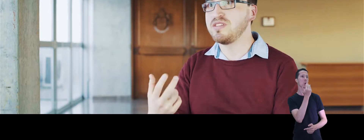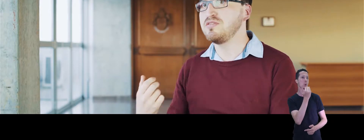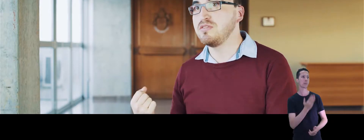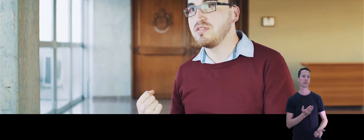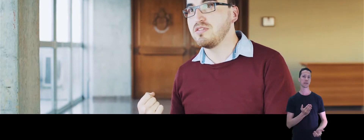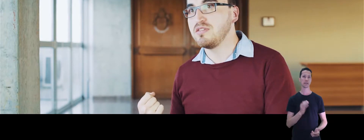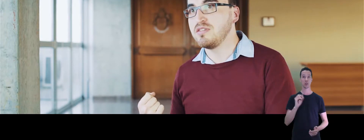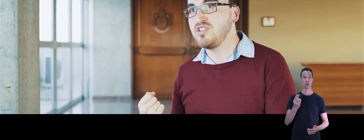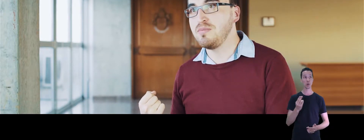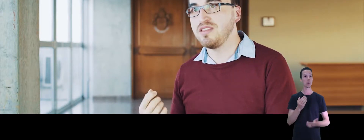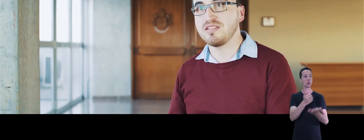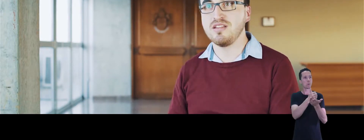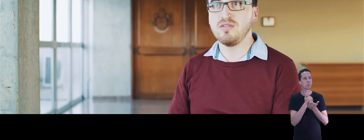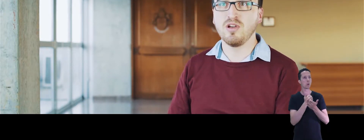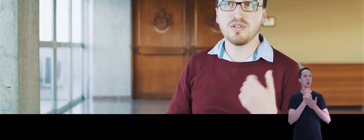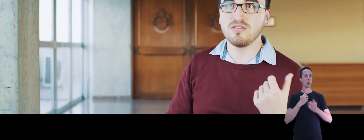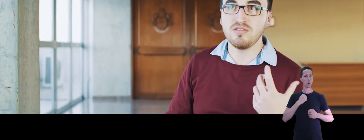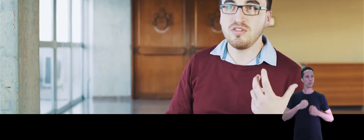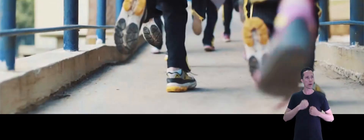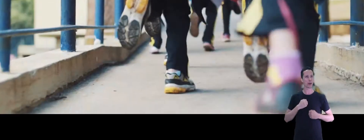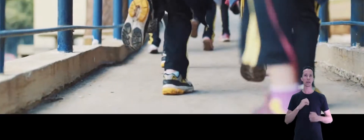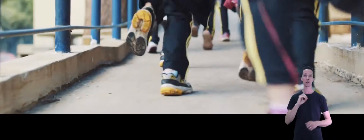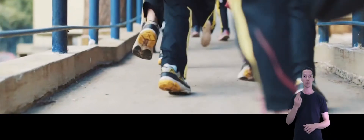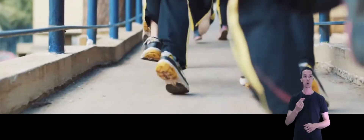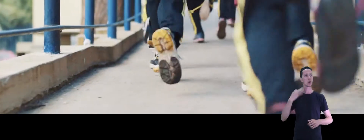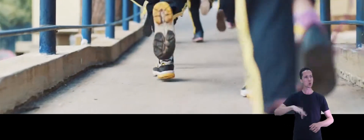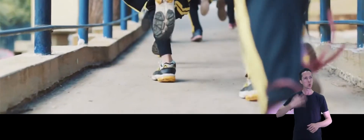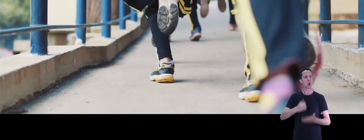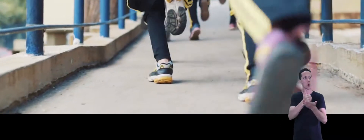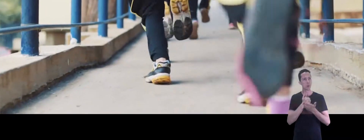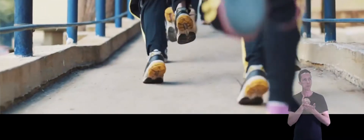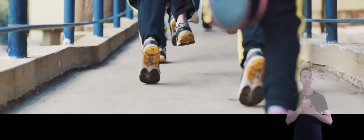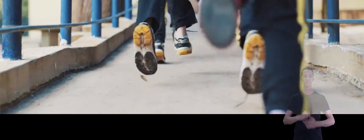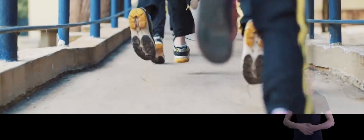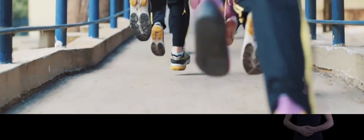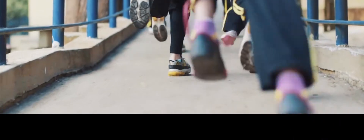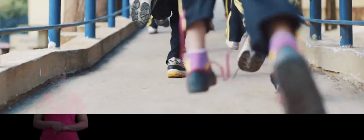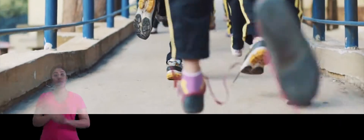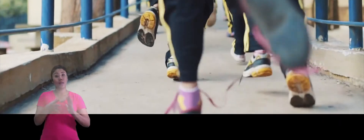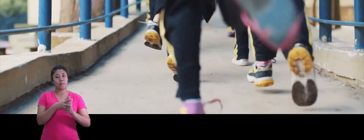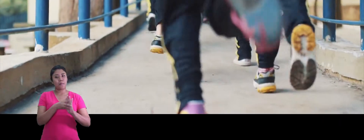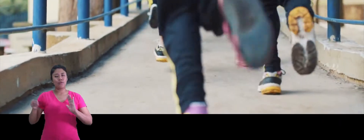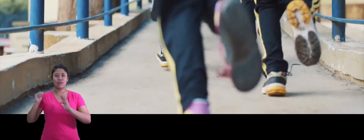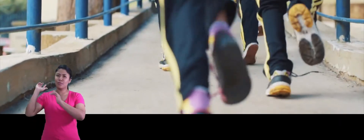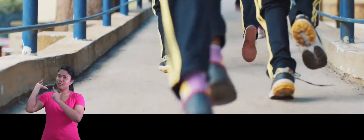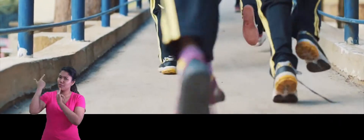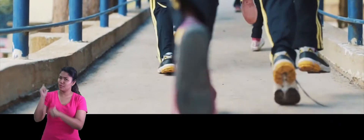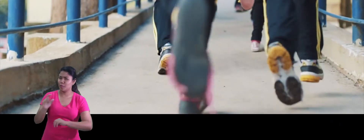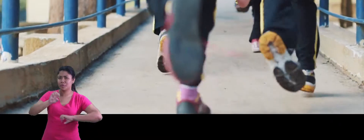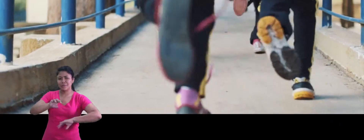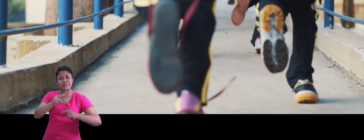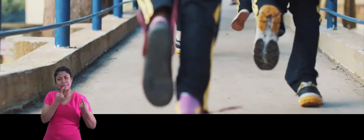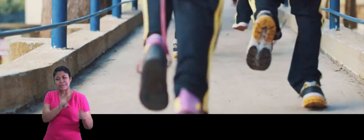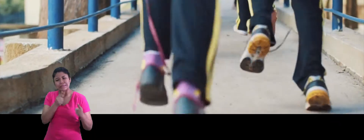eu preciso de alimentação, eu preciso de higiene, eu preciso que pare a dor que eu estou sentindo. Os desafios de